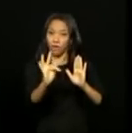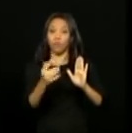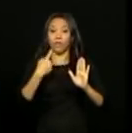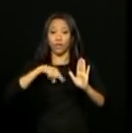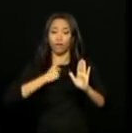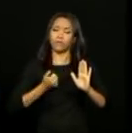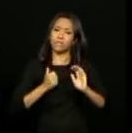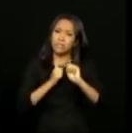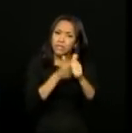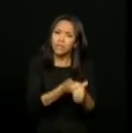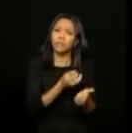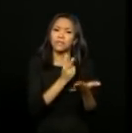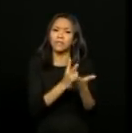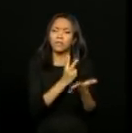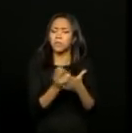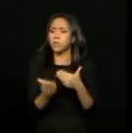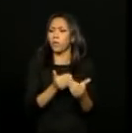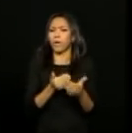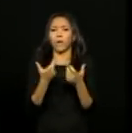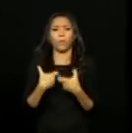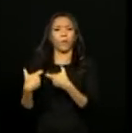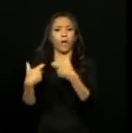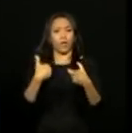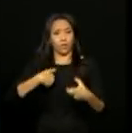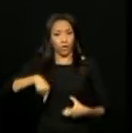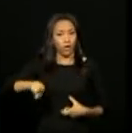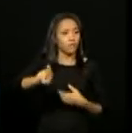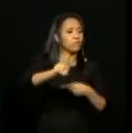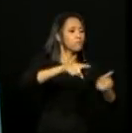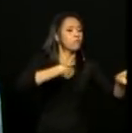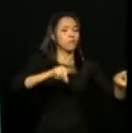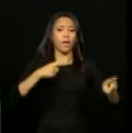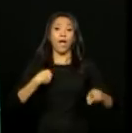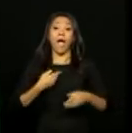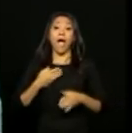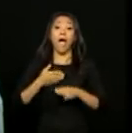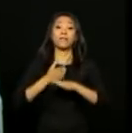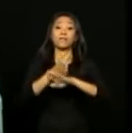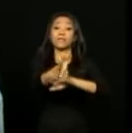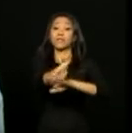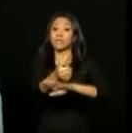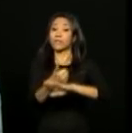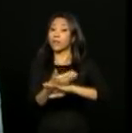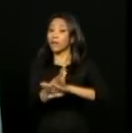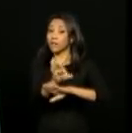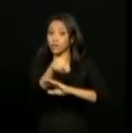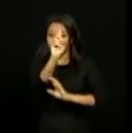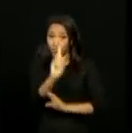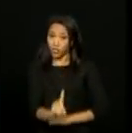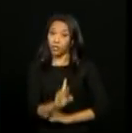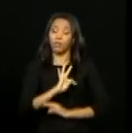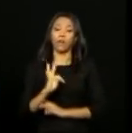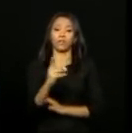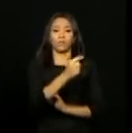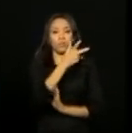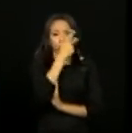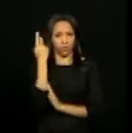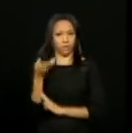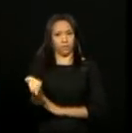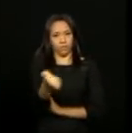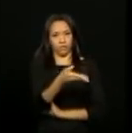perseguir, onde quer que estejamos, o acesso a esse direito a todos os brasileiros e brasileiras.